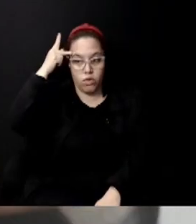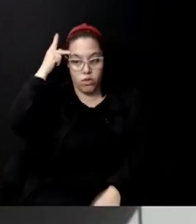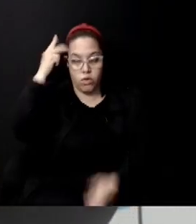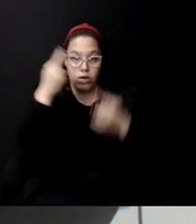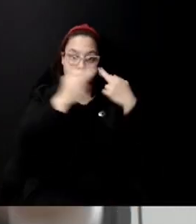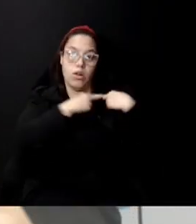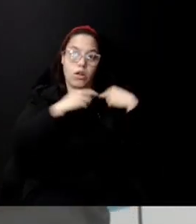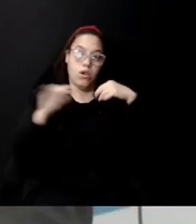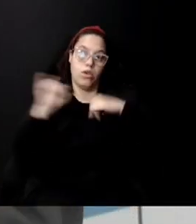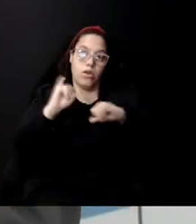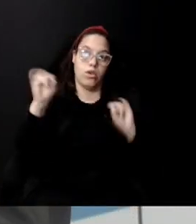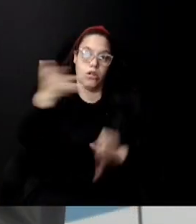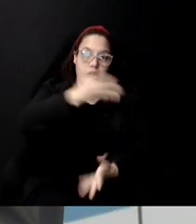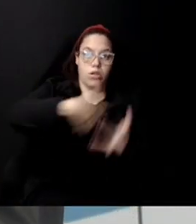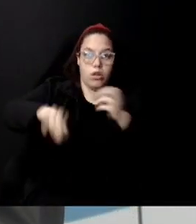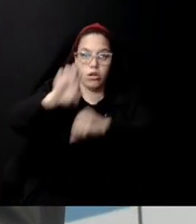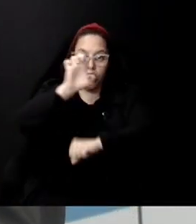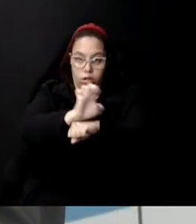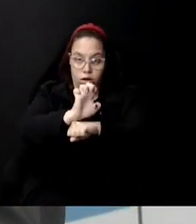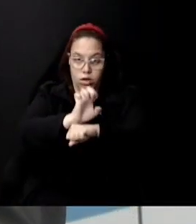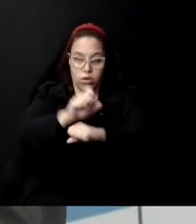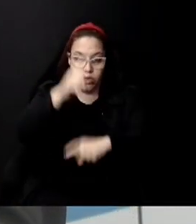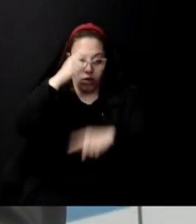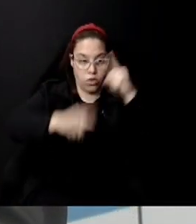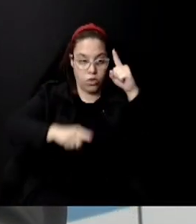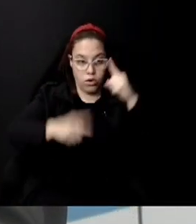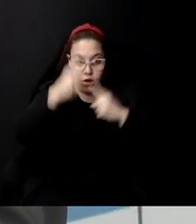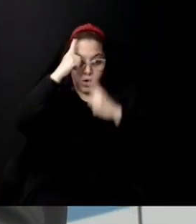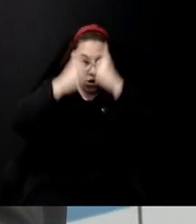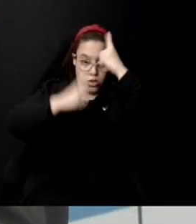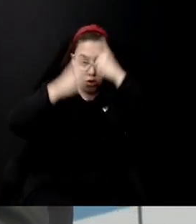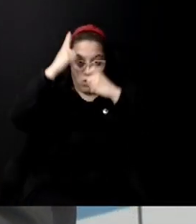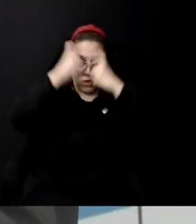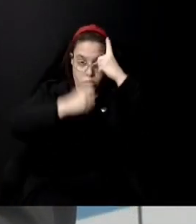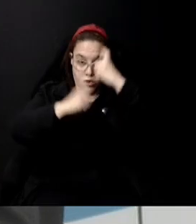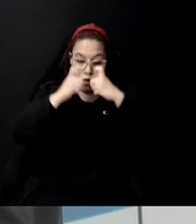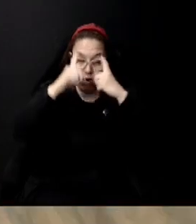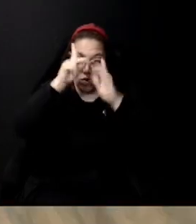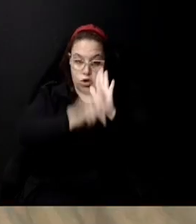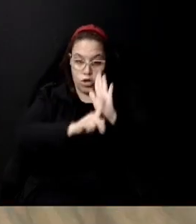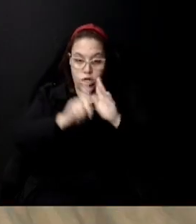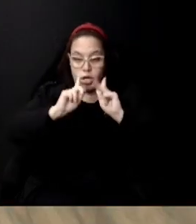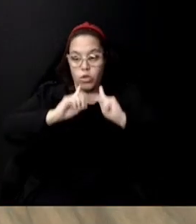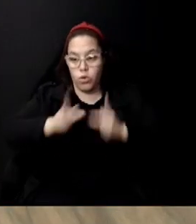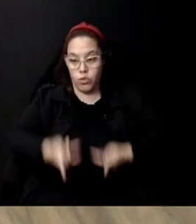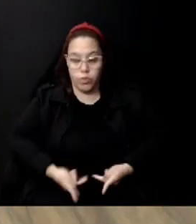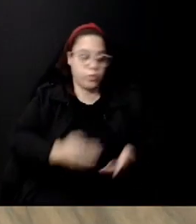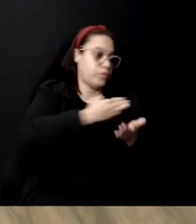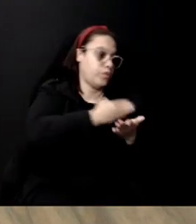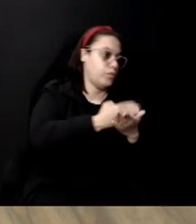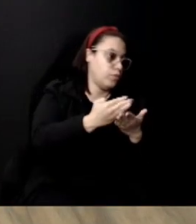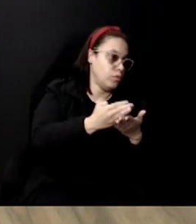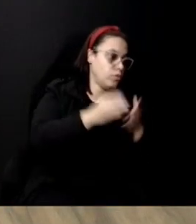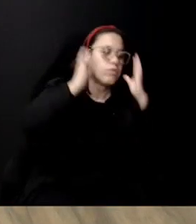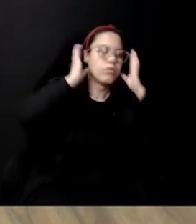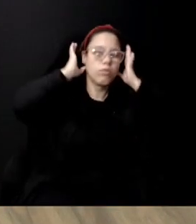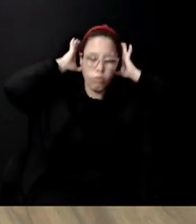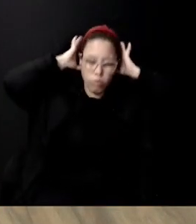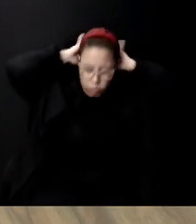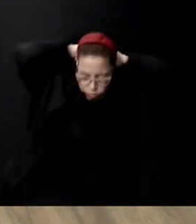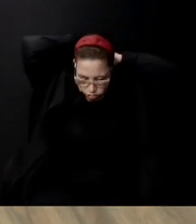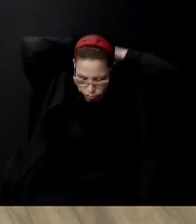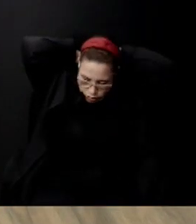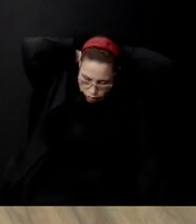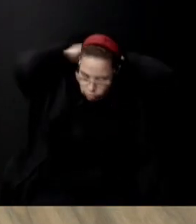do Estado é pela violação das normas de direito internacional humanitário. E foi a partir, então, desse Tratado de